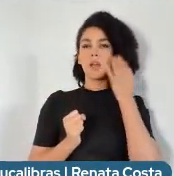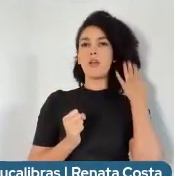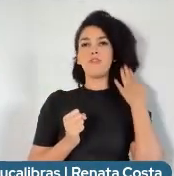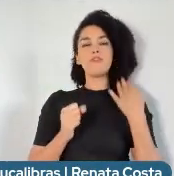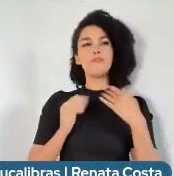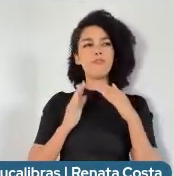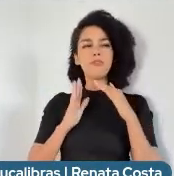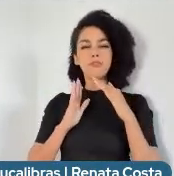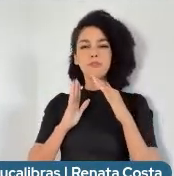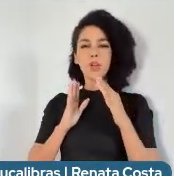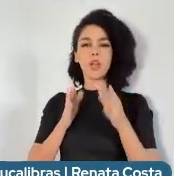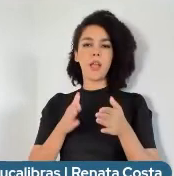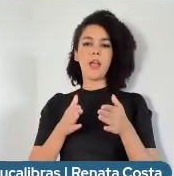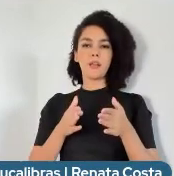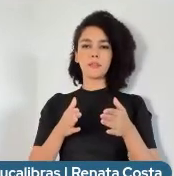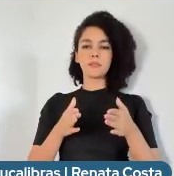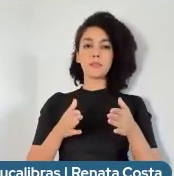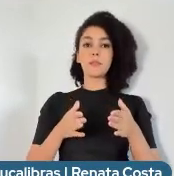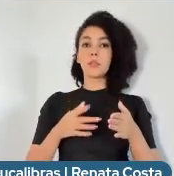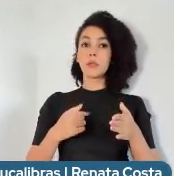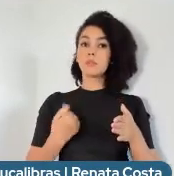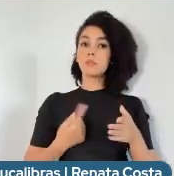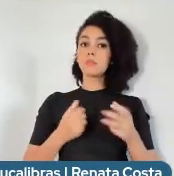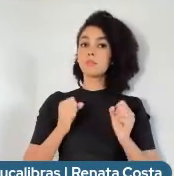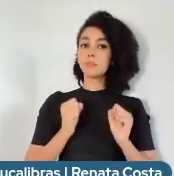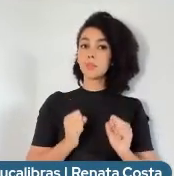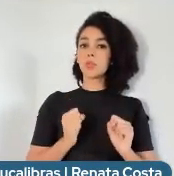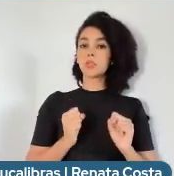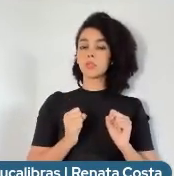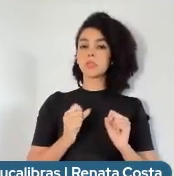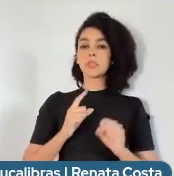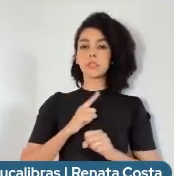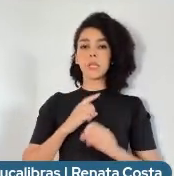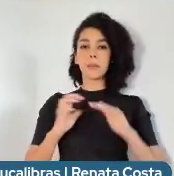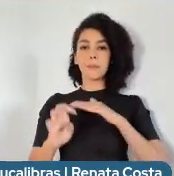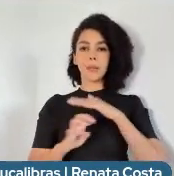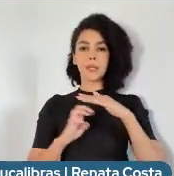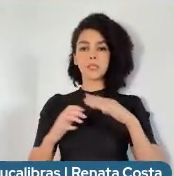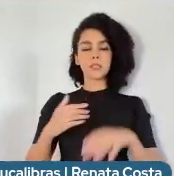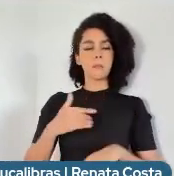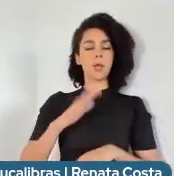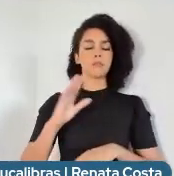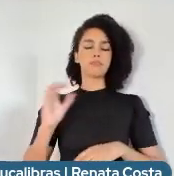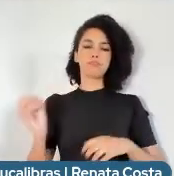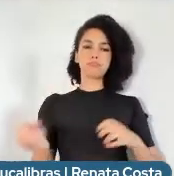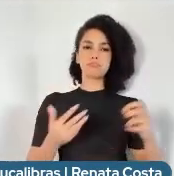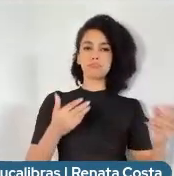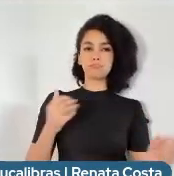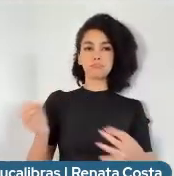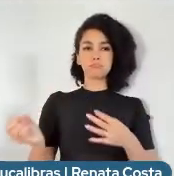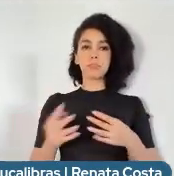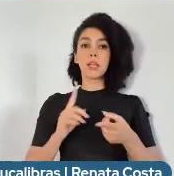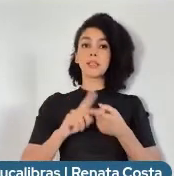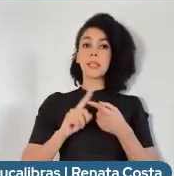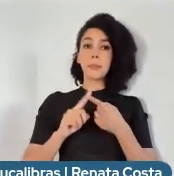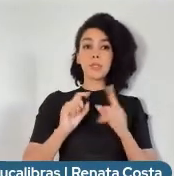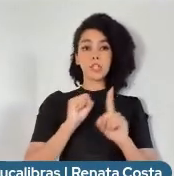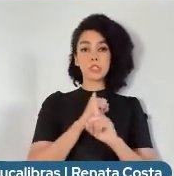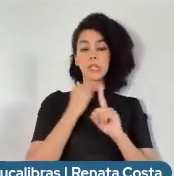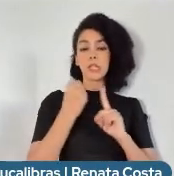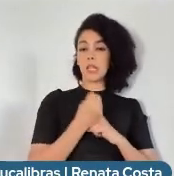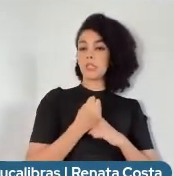tipo de ação para que a gente possa ter empresas mais inovadoras e também a nossa sociedade se